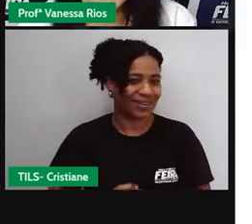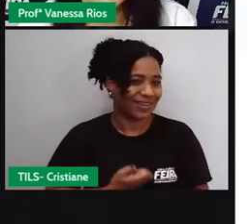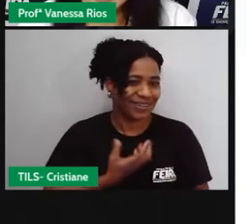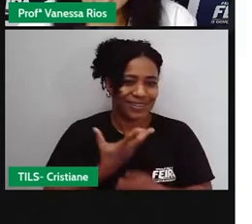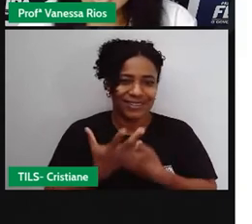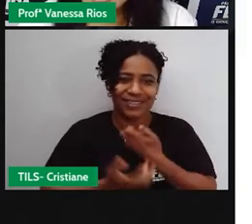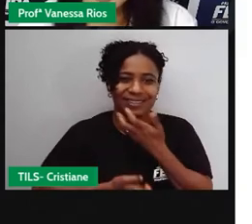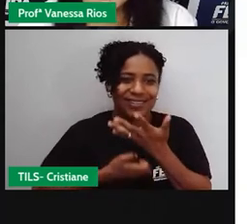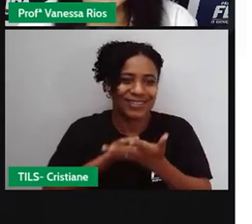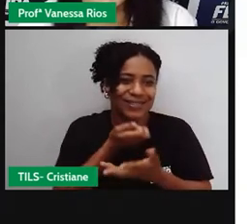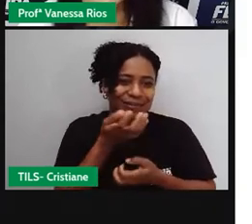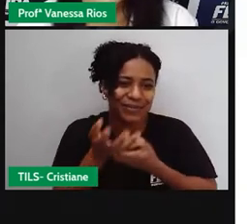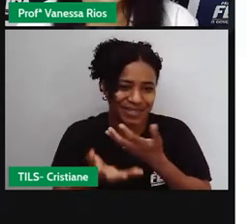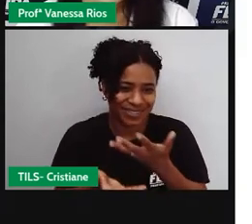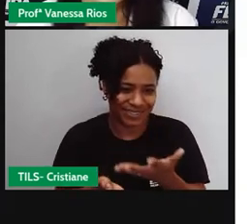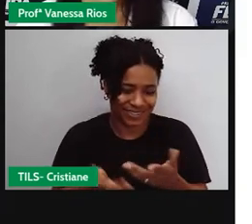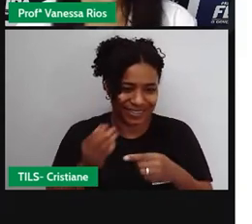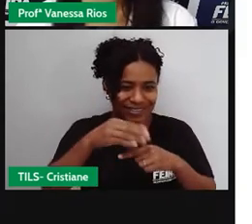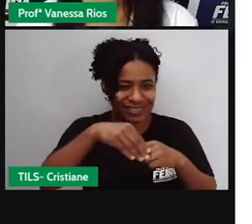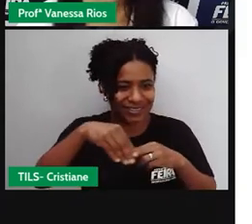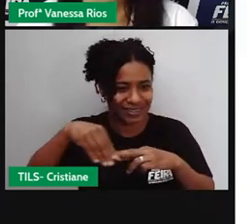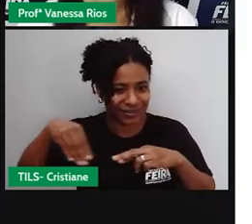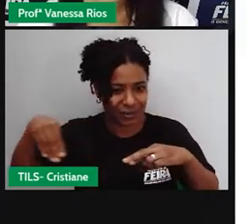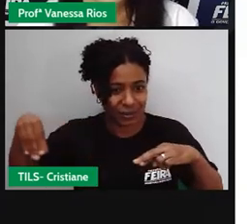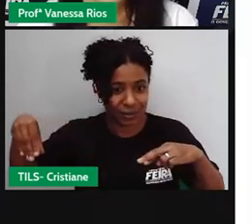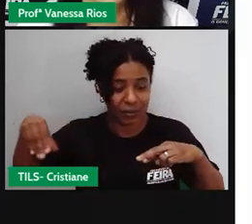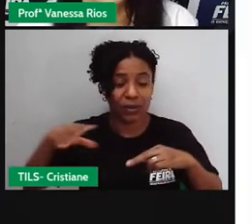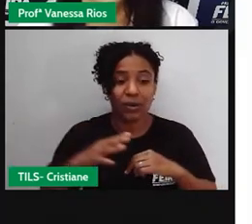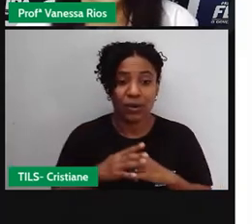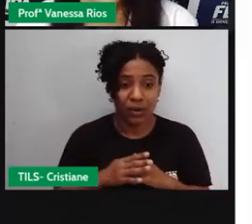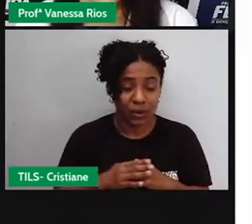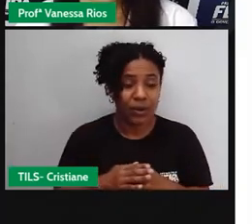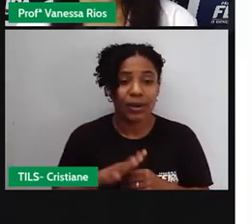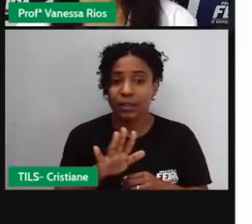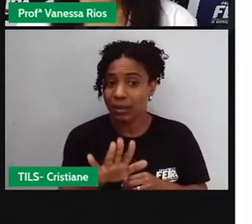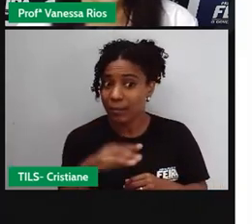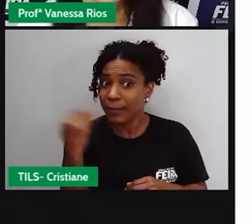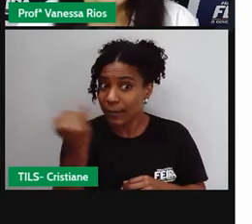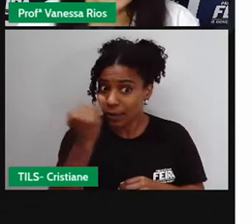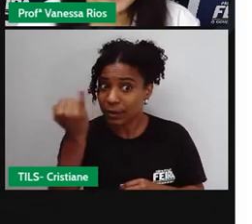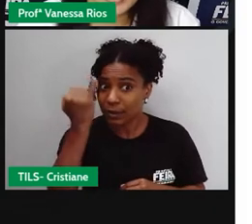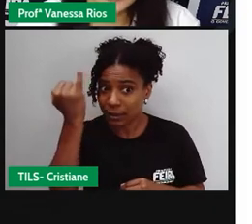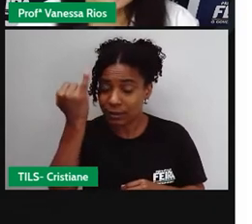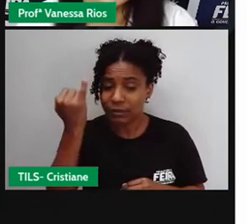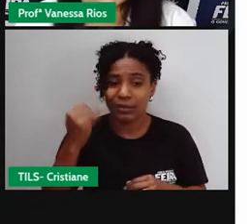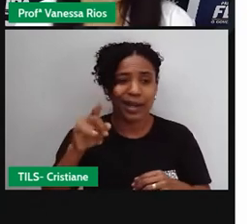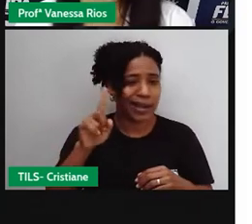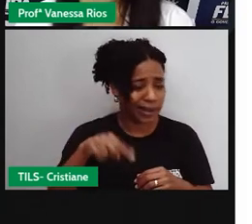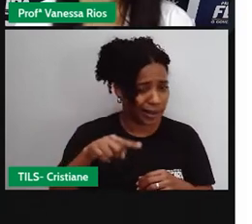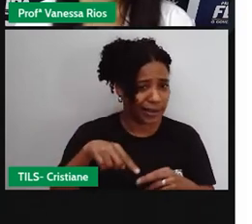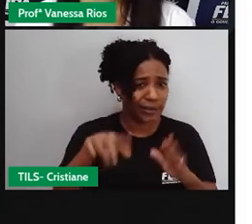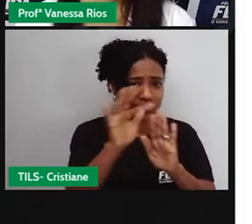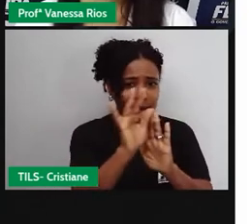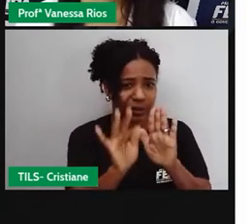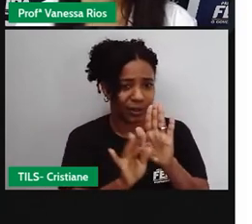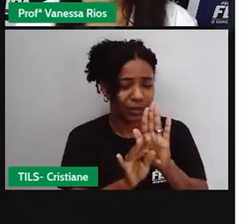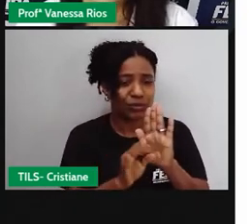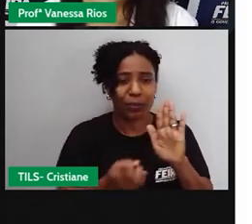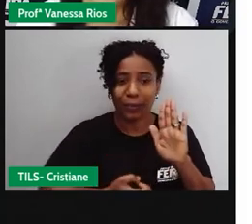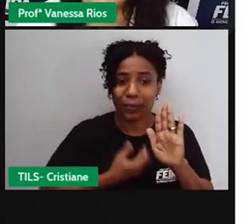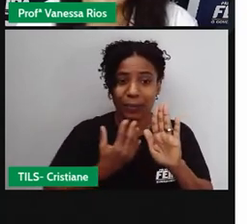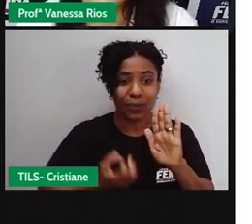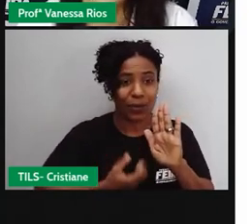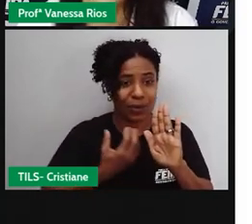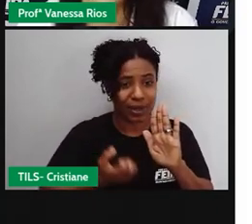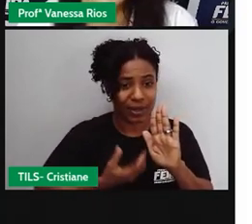bem importante a gente lembrar. Por mais que a literatura de cordel ela seja um texto poético, né, que seja apresentado aí